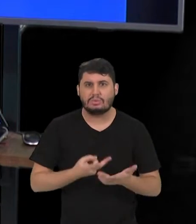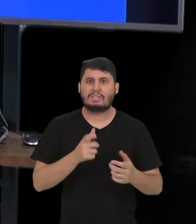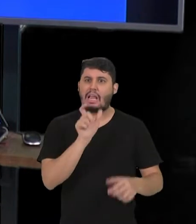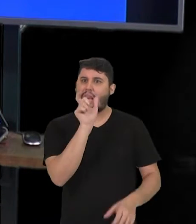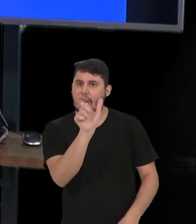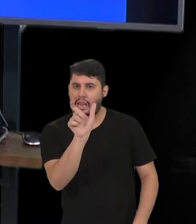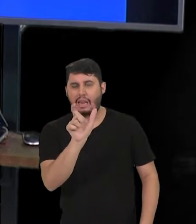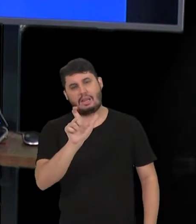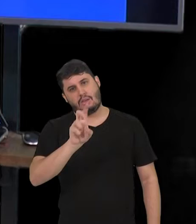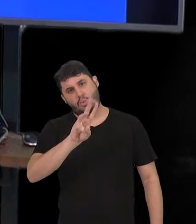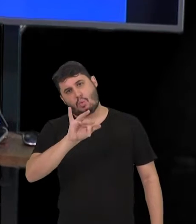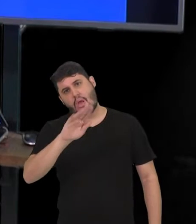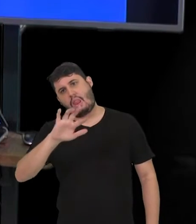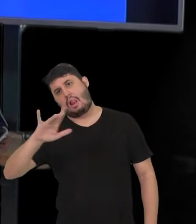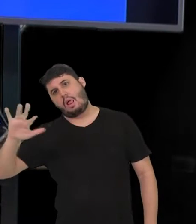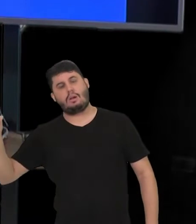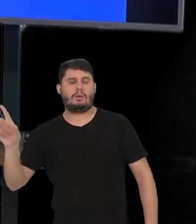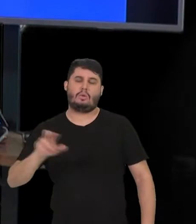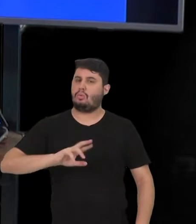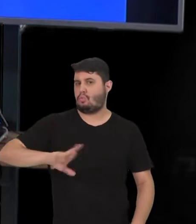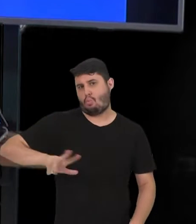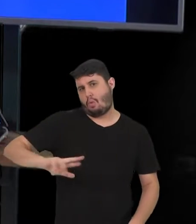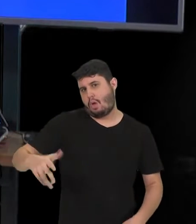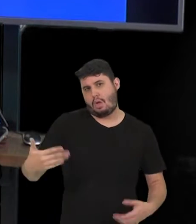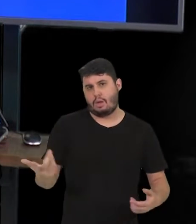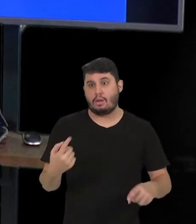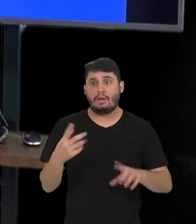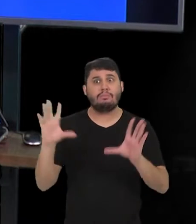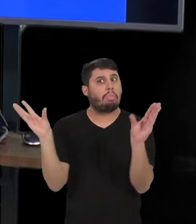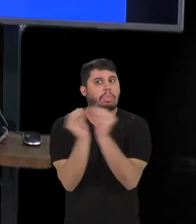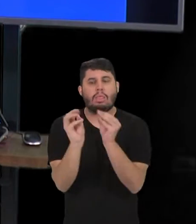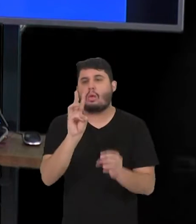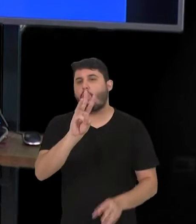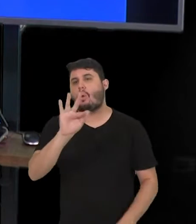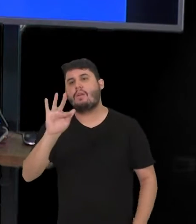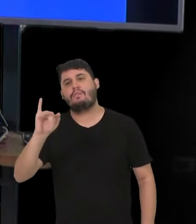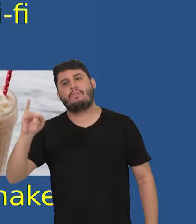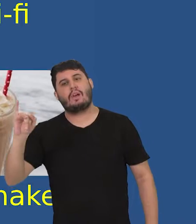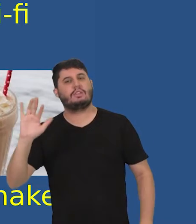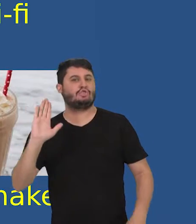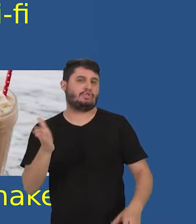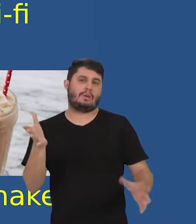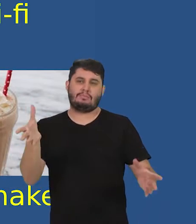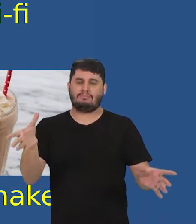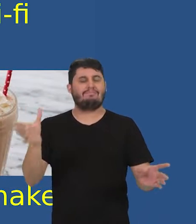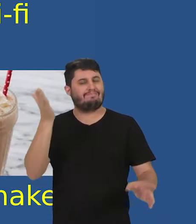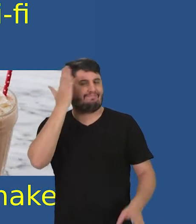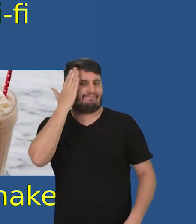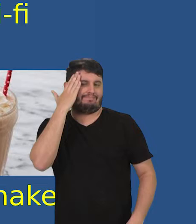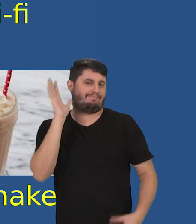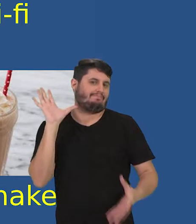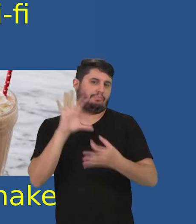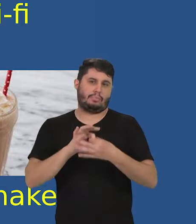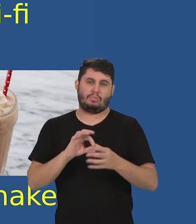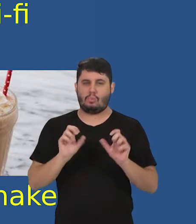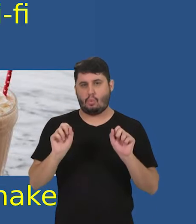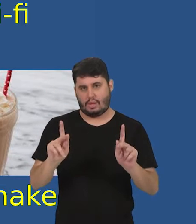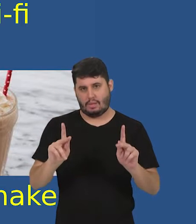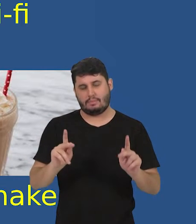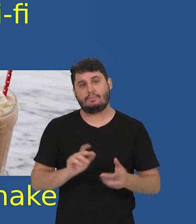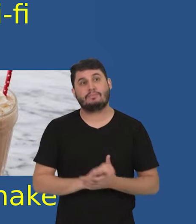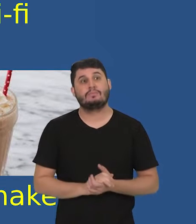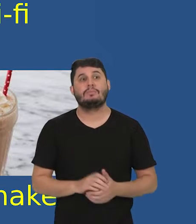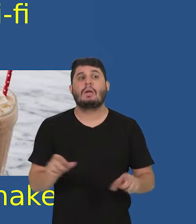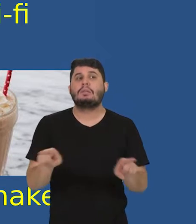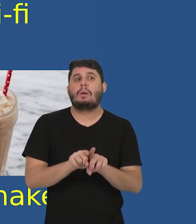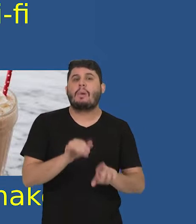do alta fidelidade aqui de você. Não é por aí, né? Larga fidelidade, não é assim, né? Mesma coisa acontece com o pendrive, se a gente fosse traduzir, né?